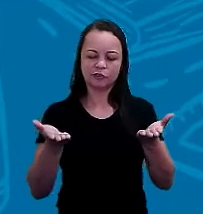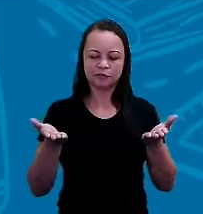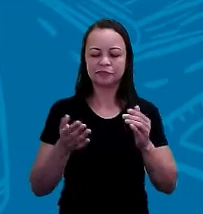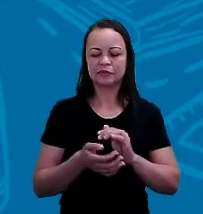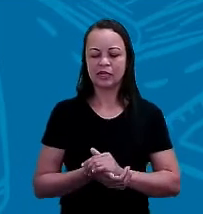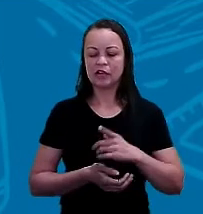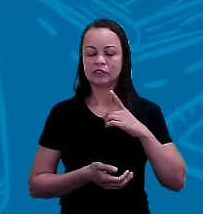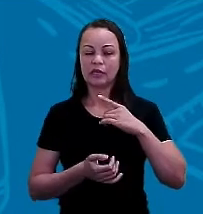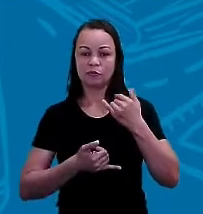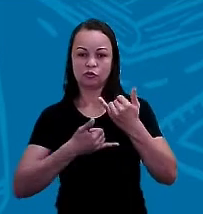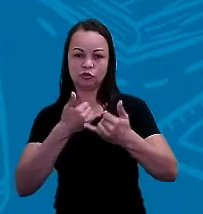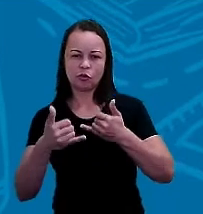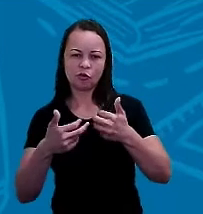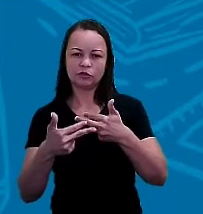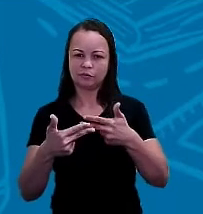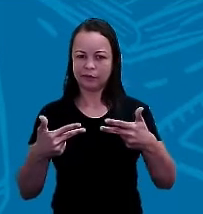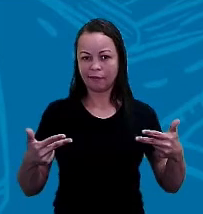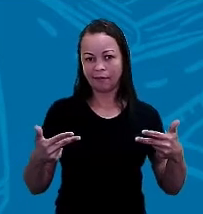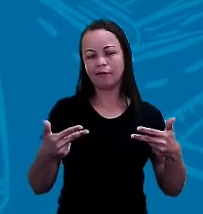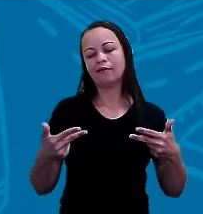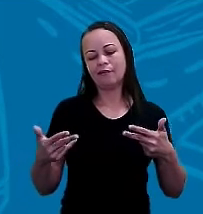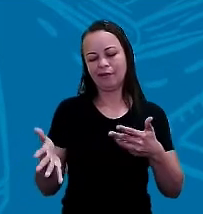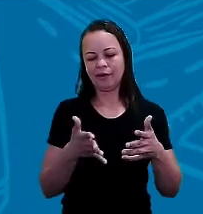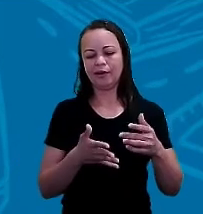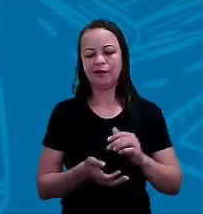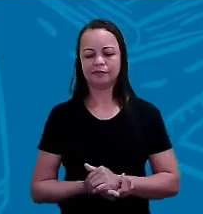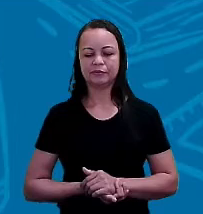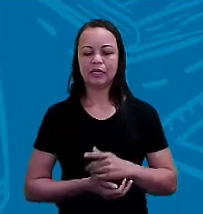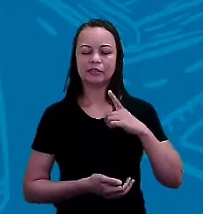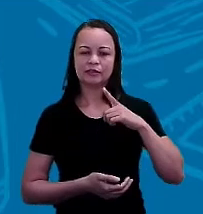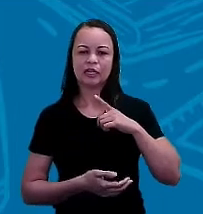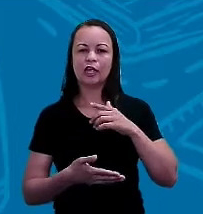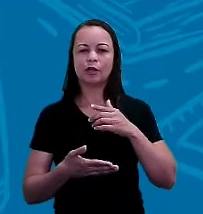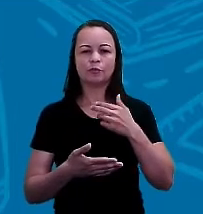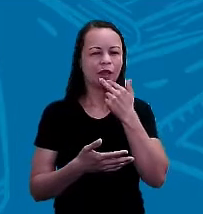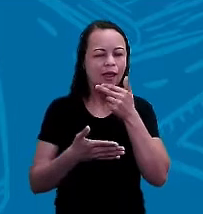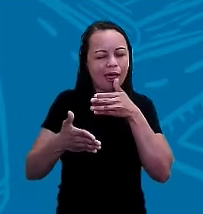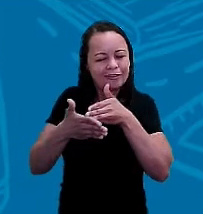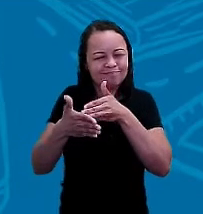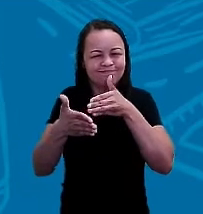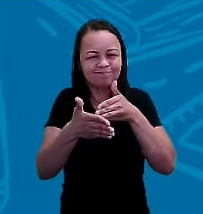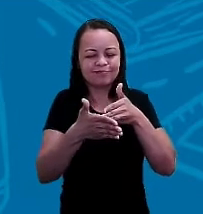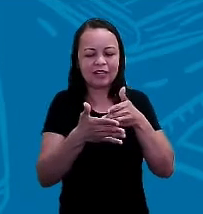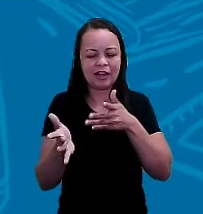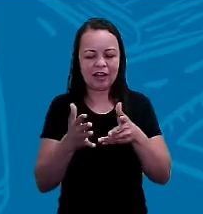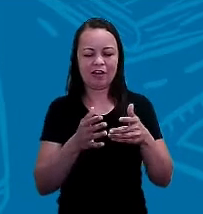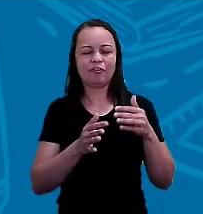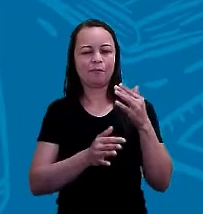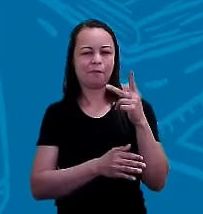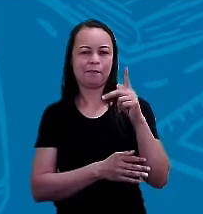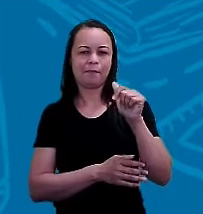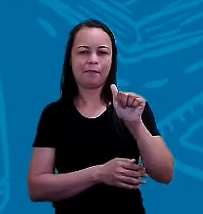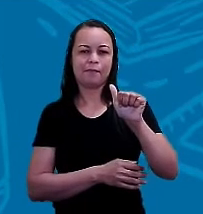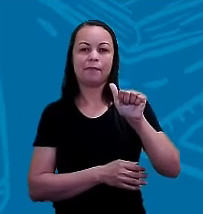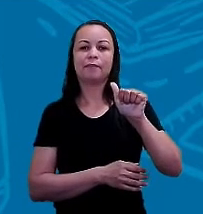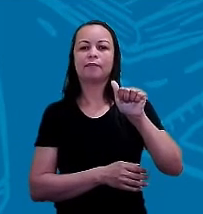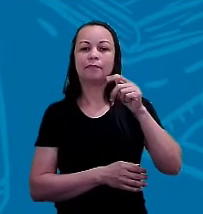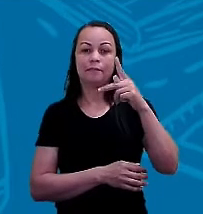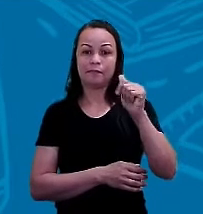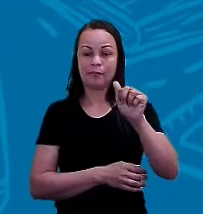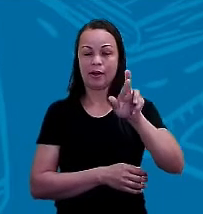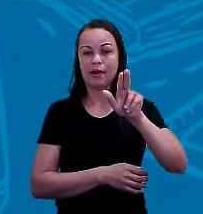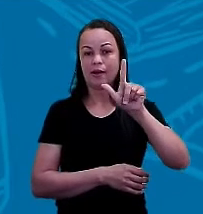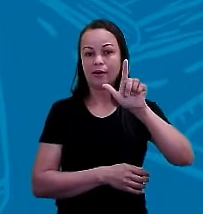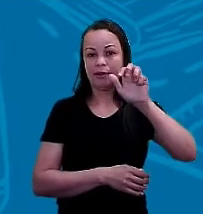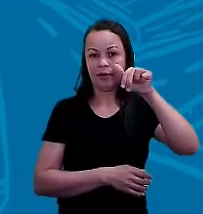e brincadeiras no nosso folclore, temos os trava-línguas, as parlendas, os provérbios e